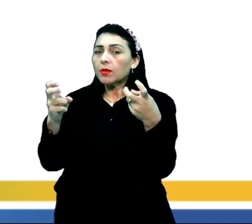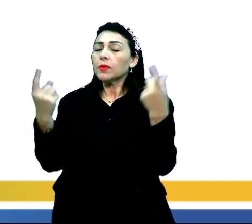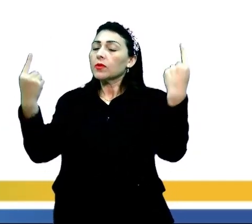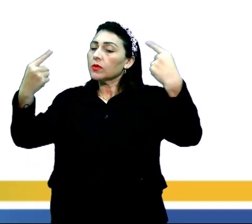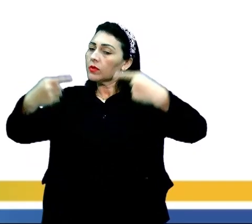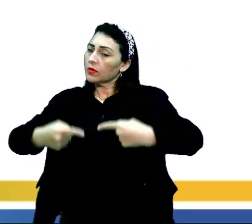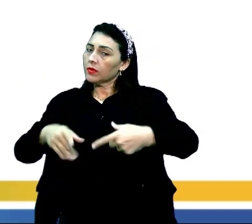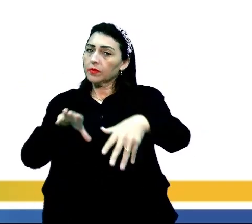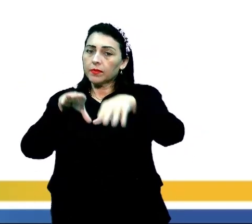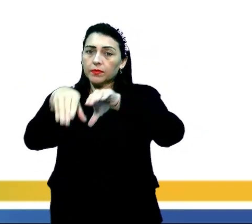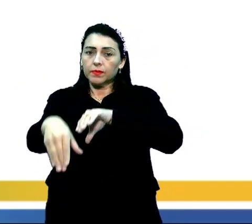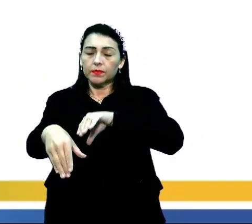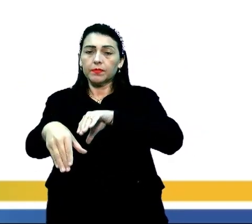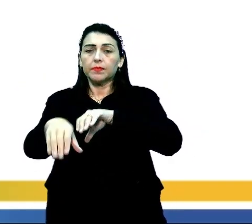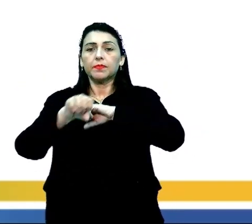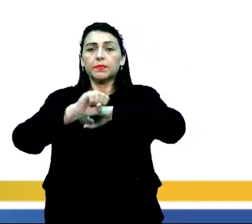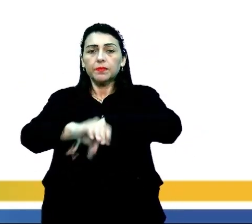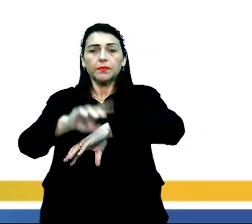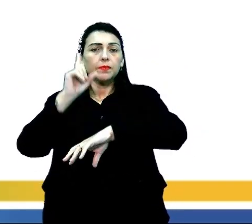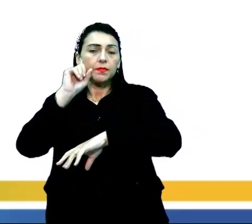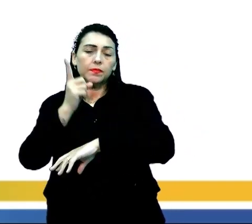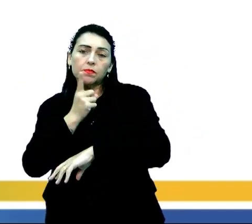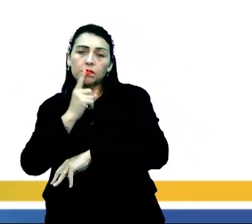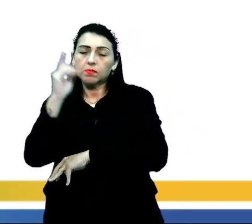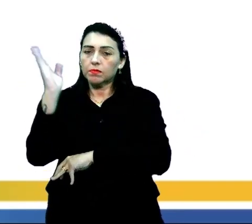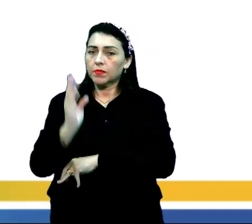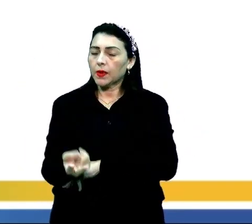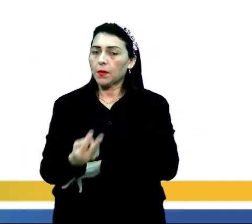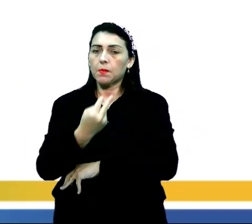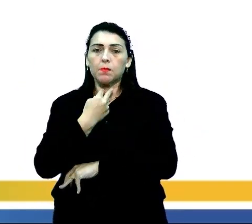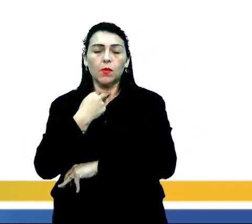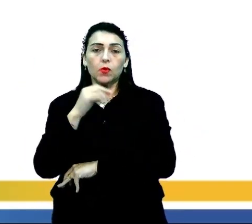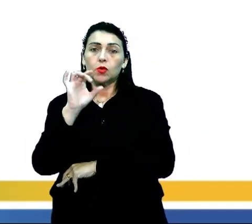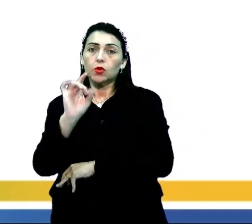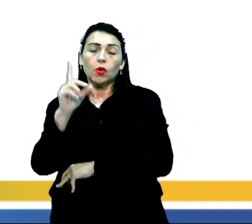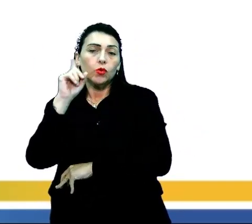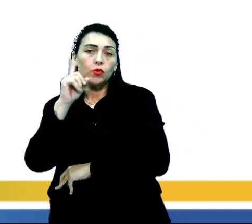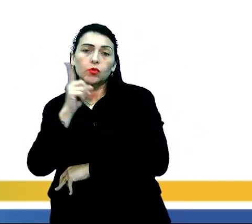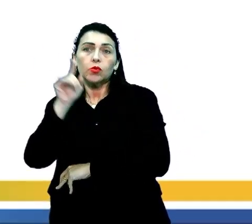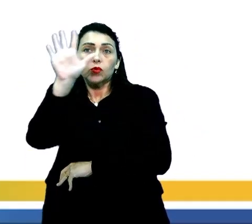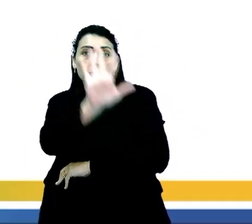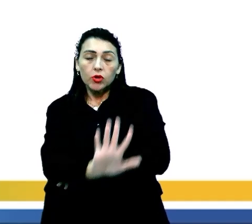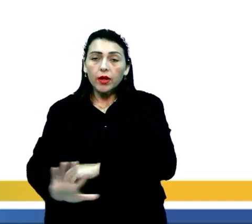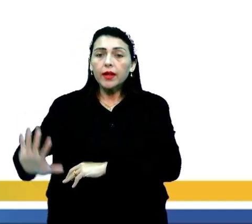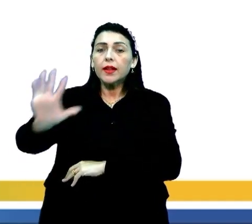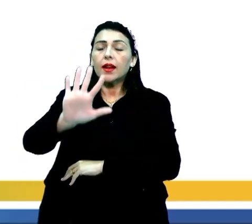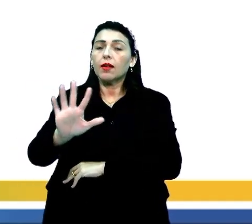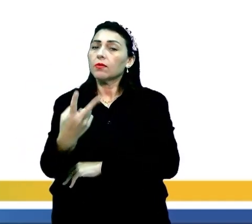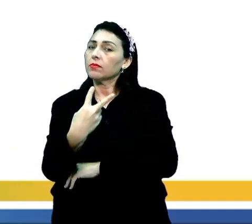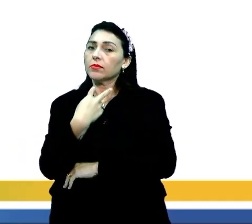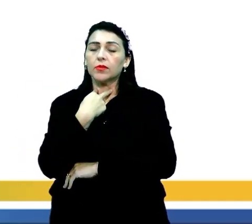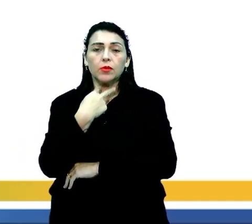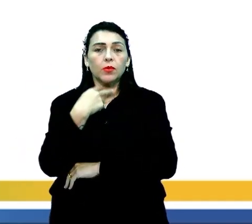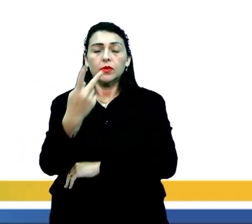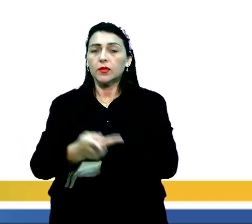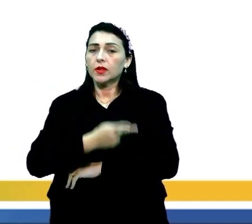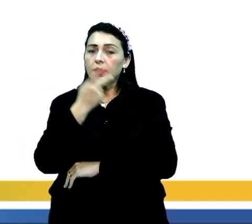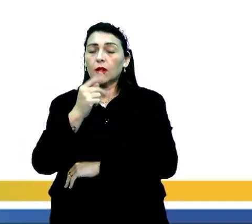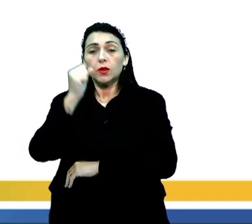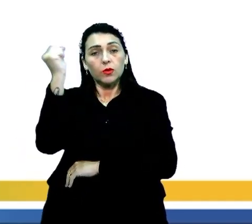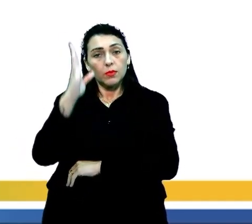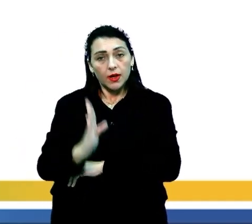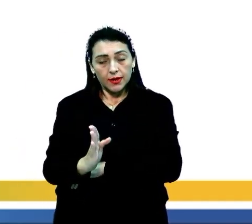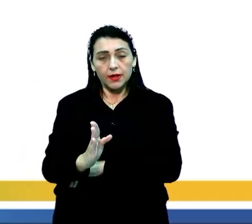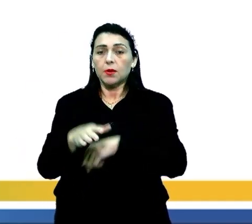para a formação educacional do surdo no Brasil. Então, eu não posso falar simplesmente do surdo de um modo geral, eu não posso falar simplesmente só do